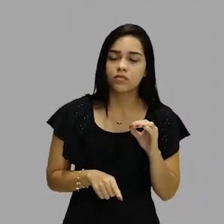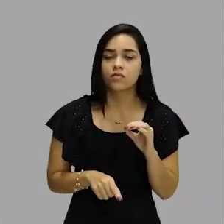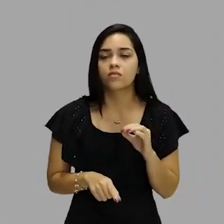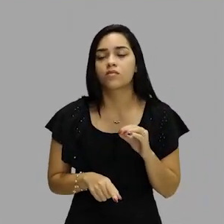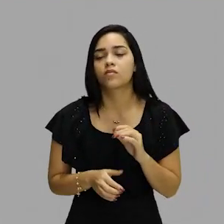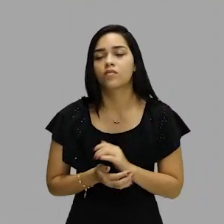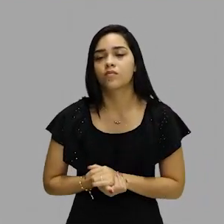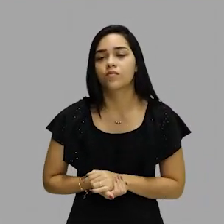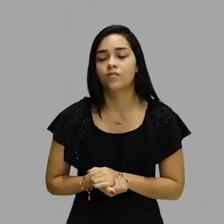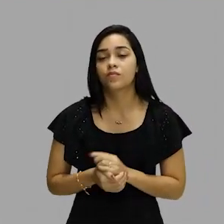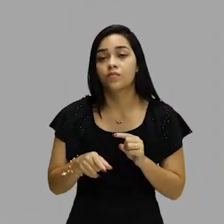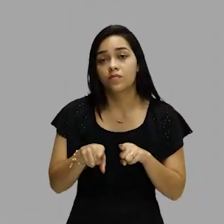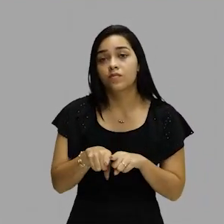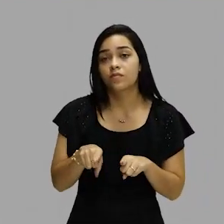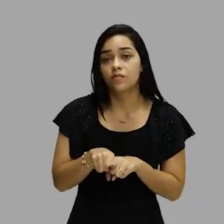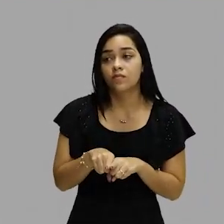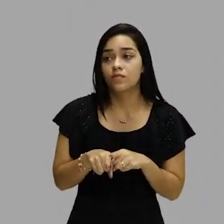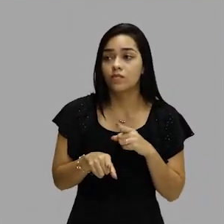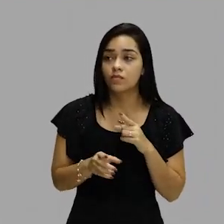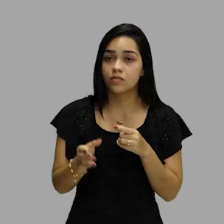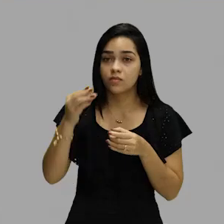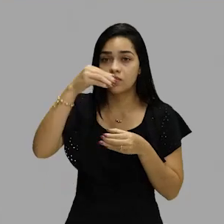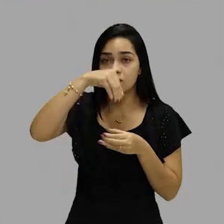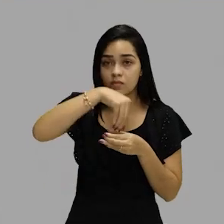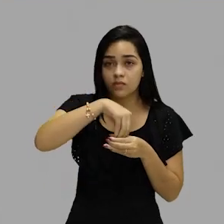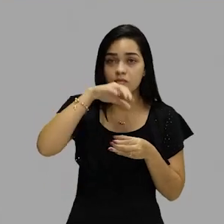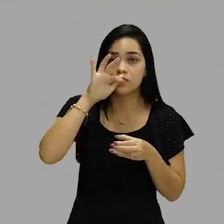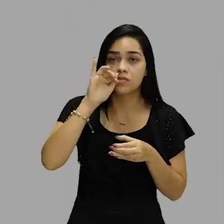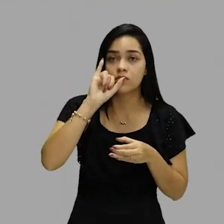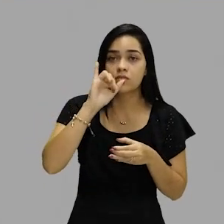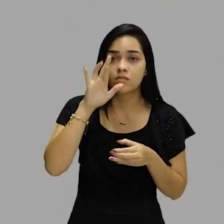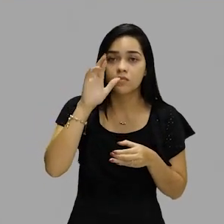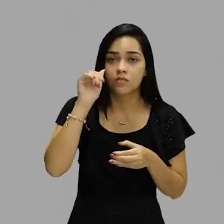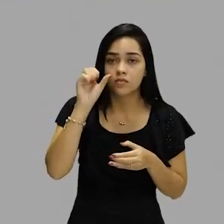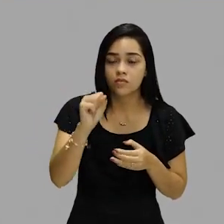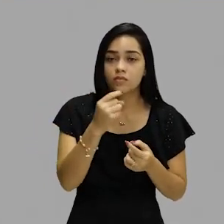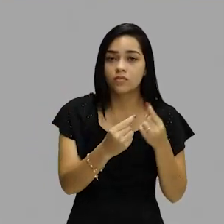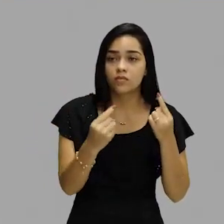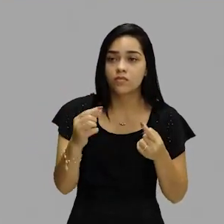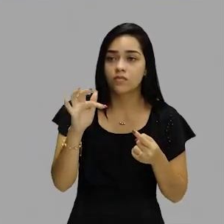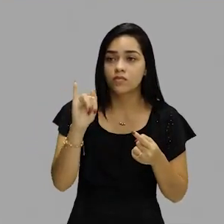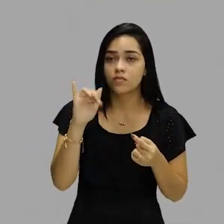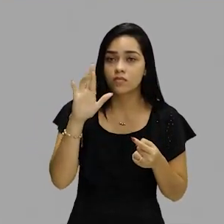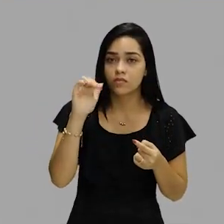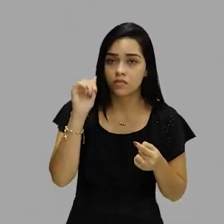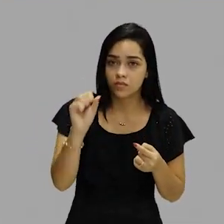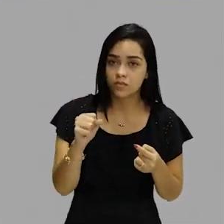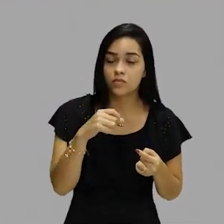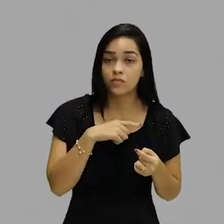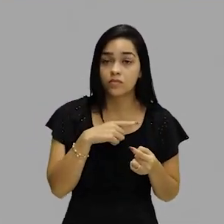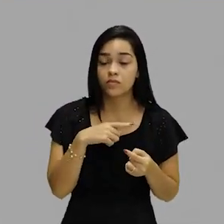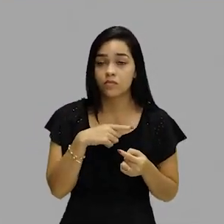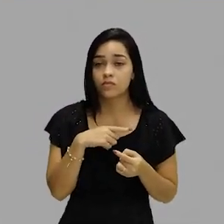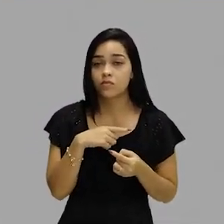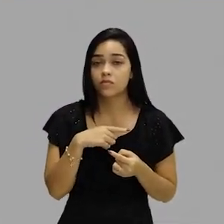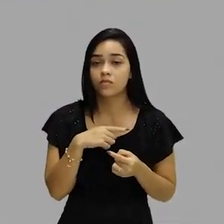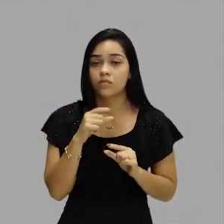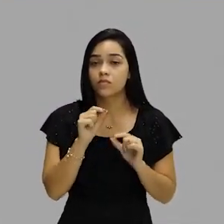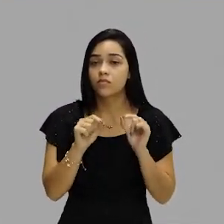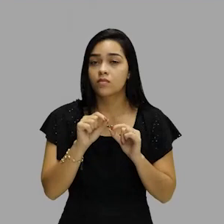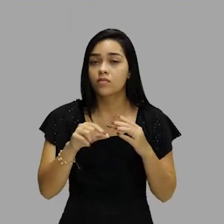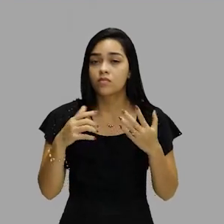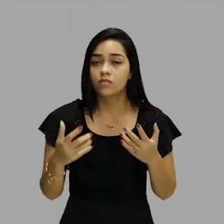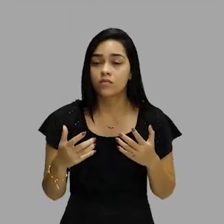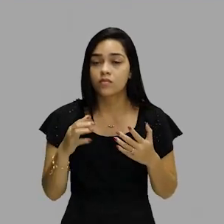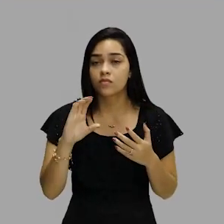muscular, né? E no interior das fibras, cada fibra, cada célula muscular tem